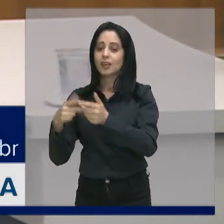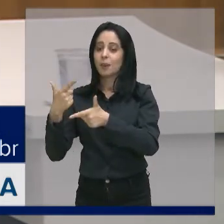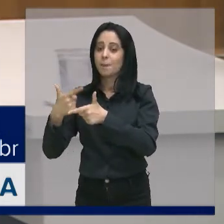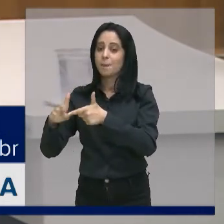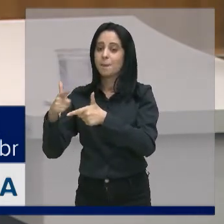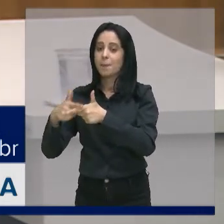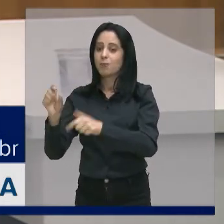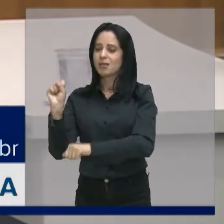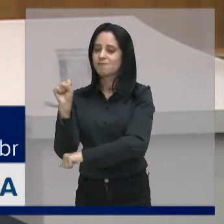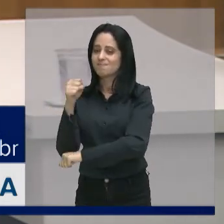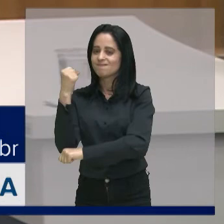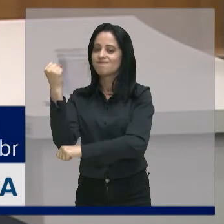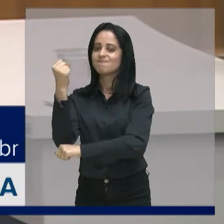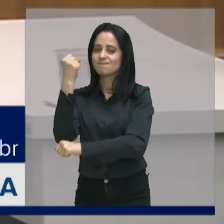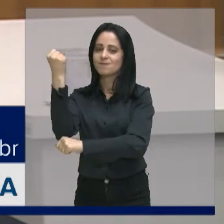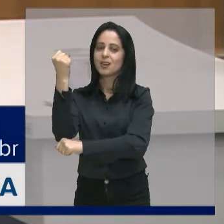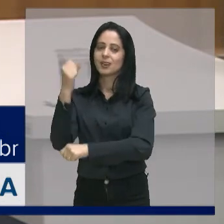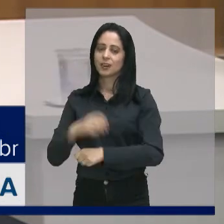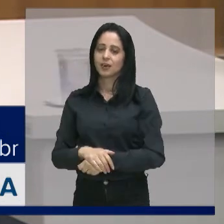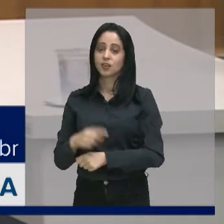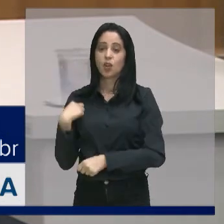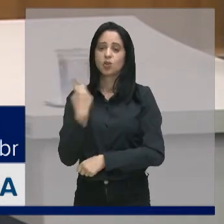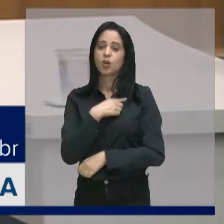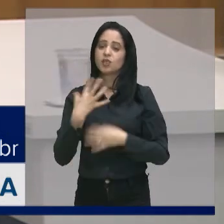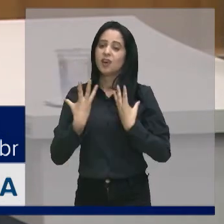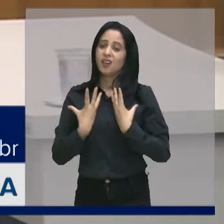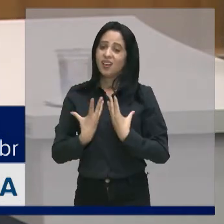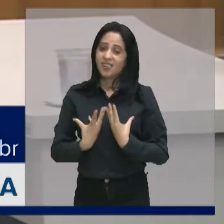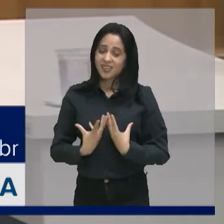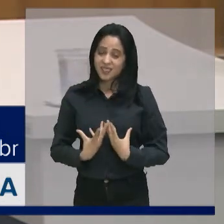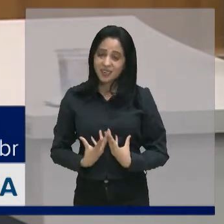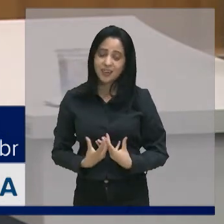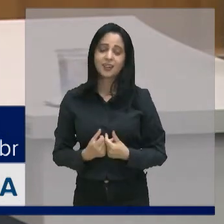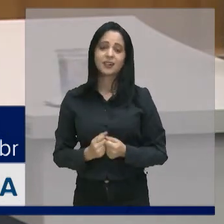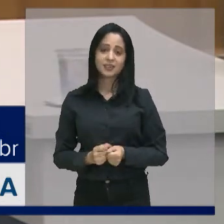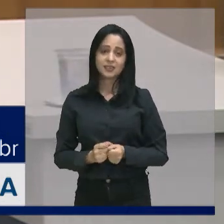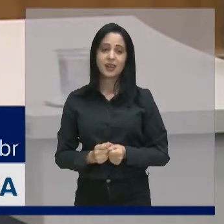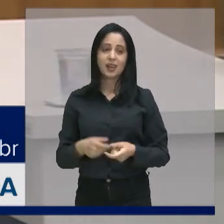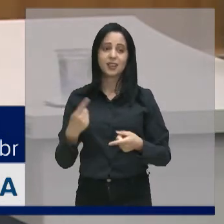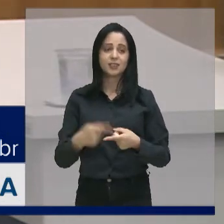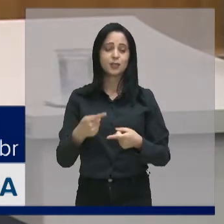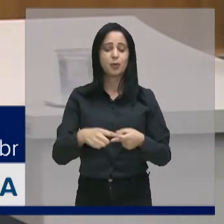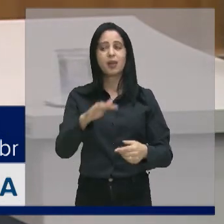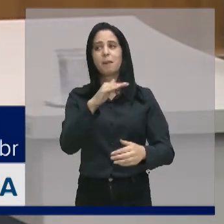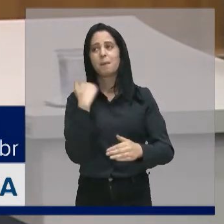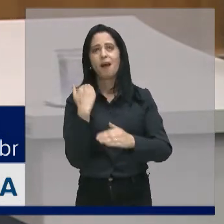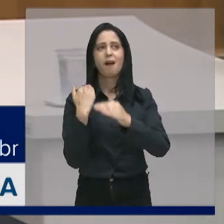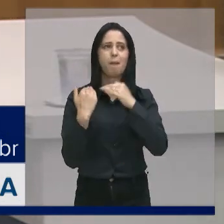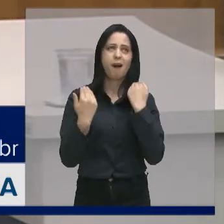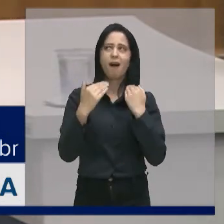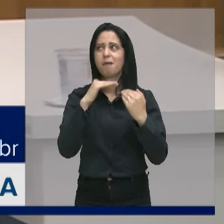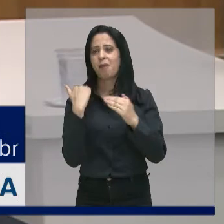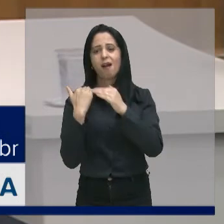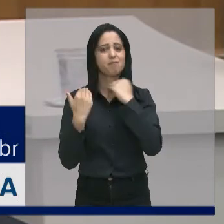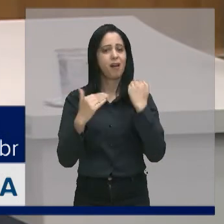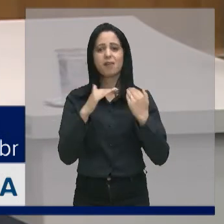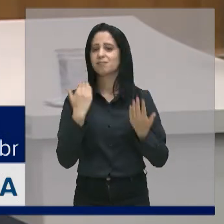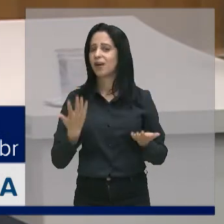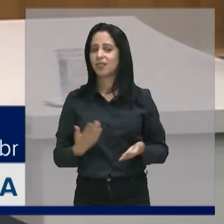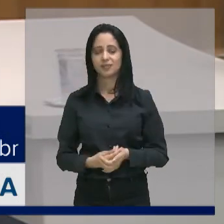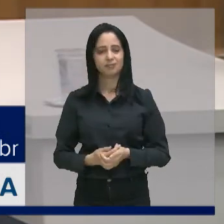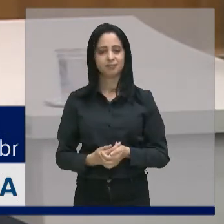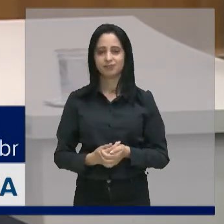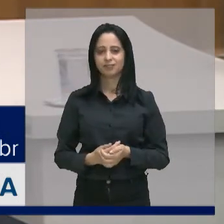para enfrentar. Nós já estamos cansados por ver tantas pessoas morrerem nos nossos plantões. Essa